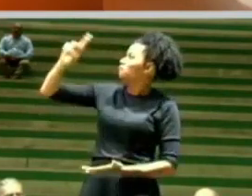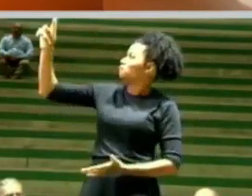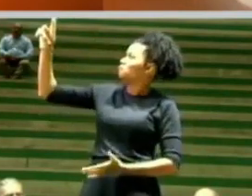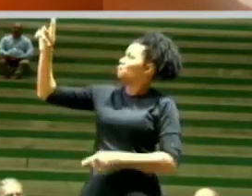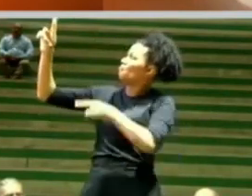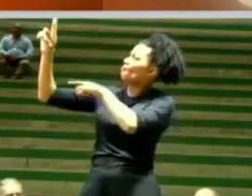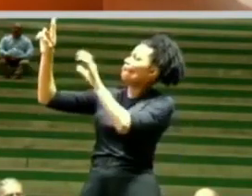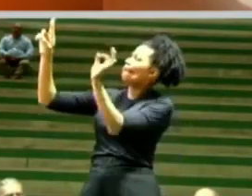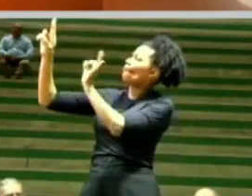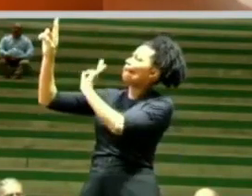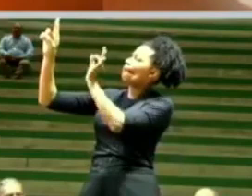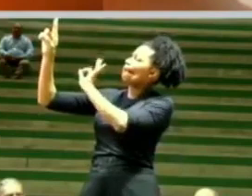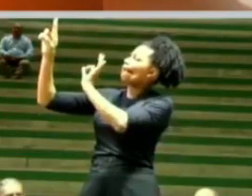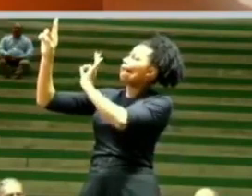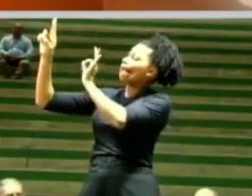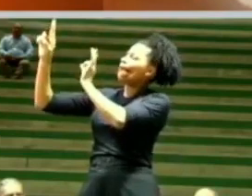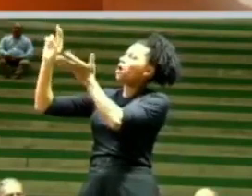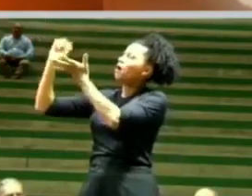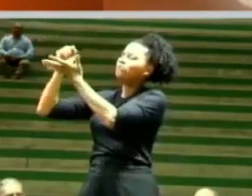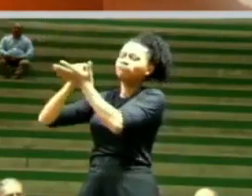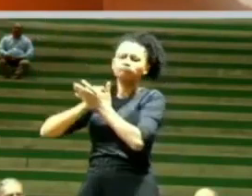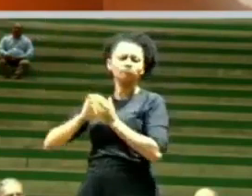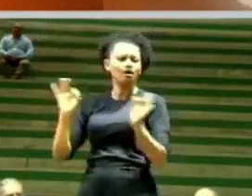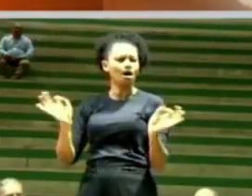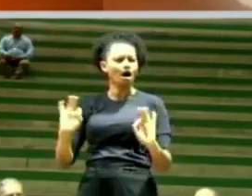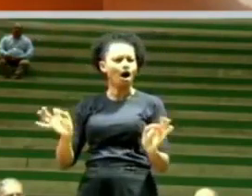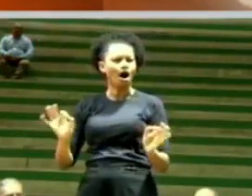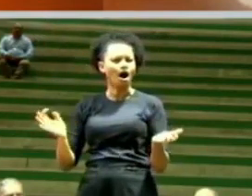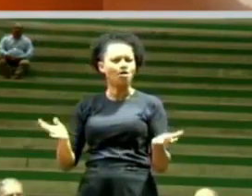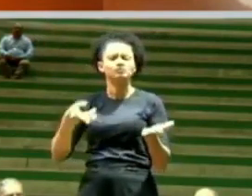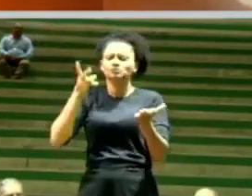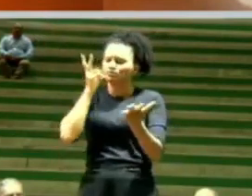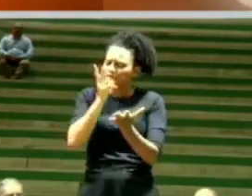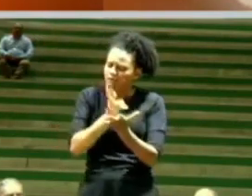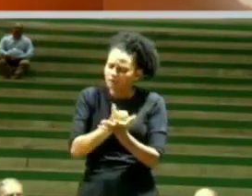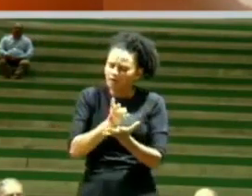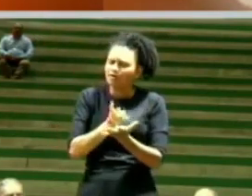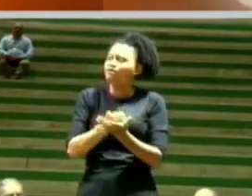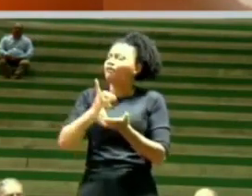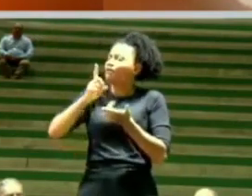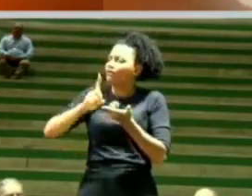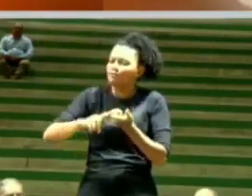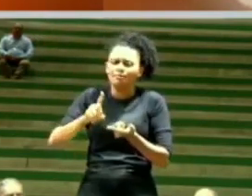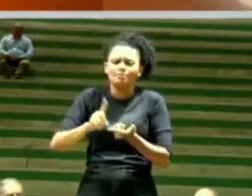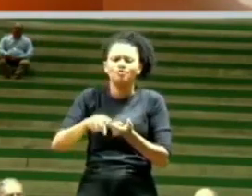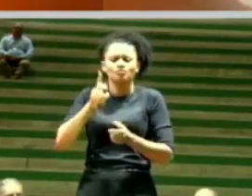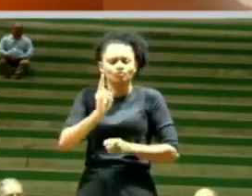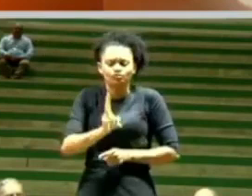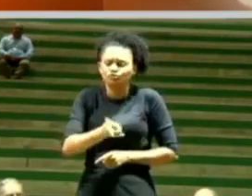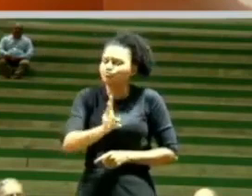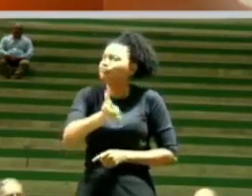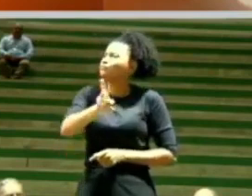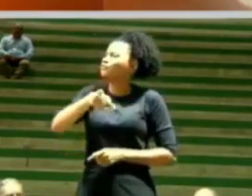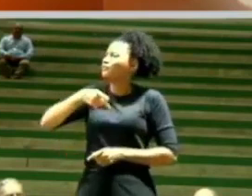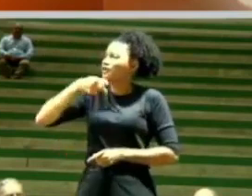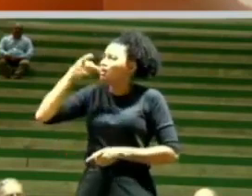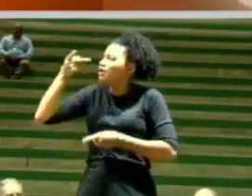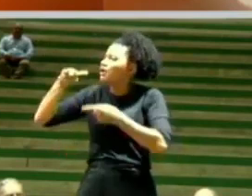fará nada? Ele também continua e ele vai dizendo coisas